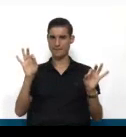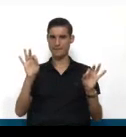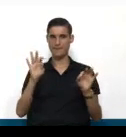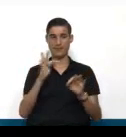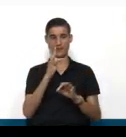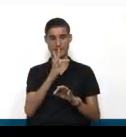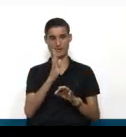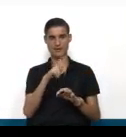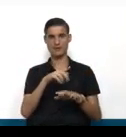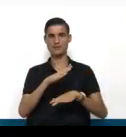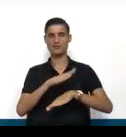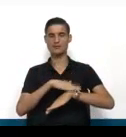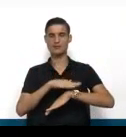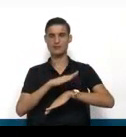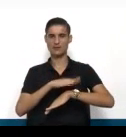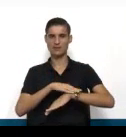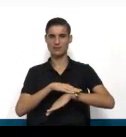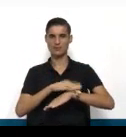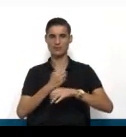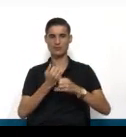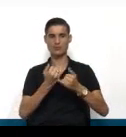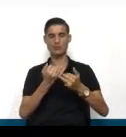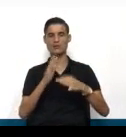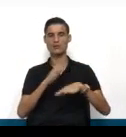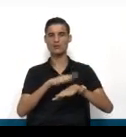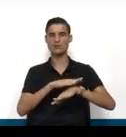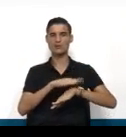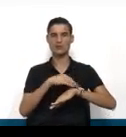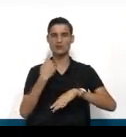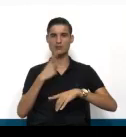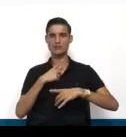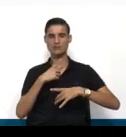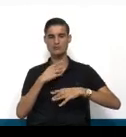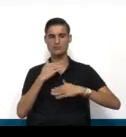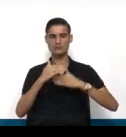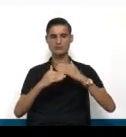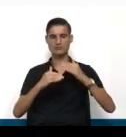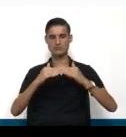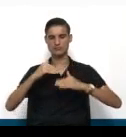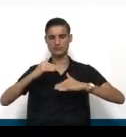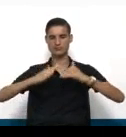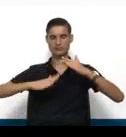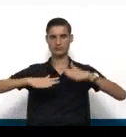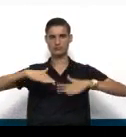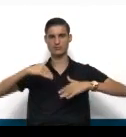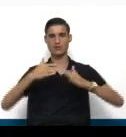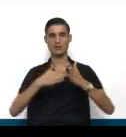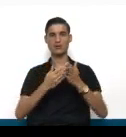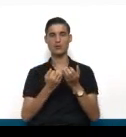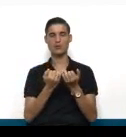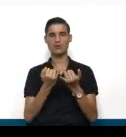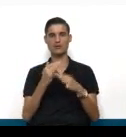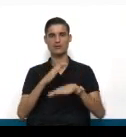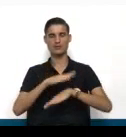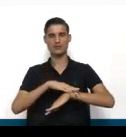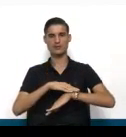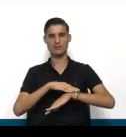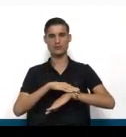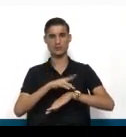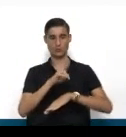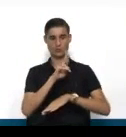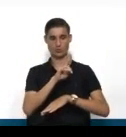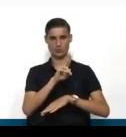e o tempo está relacionando ao tempo que a gente vai determinar naquele movimento ondulatório. E esse